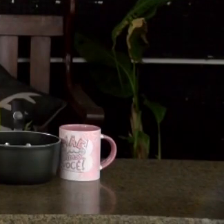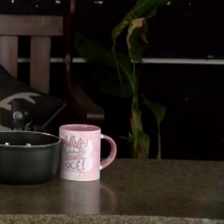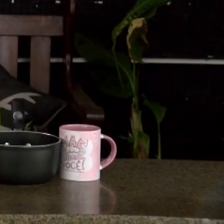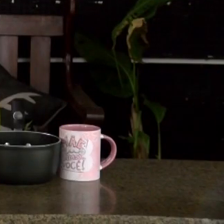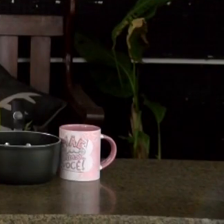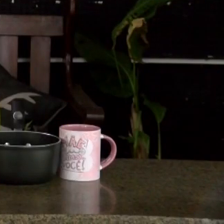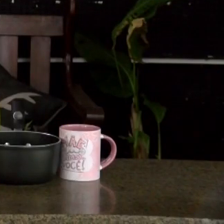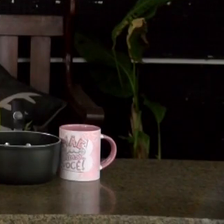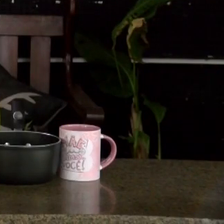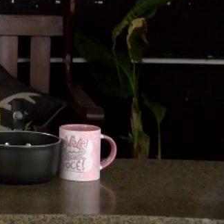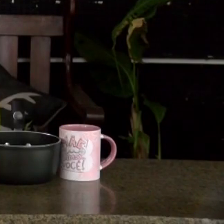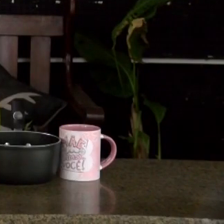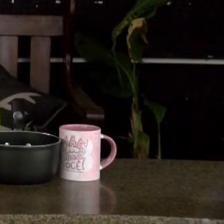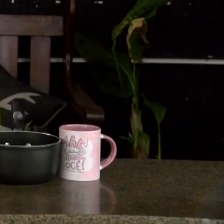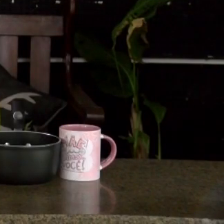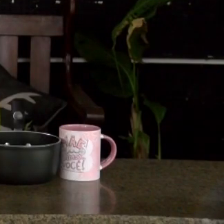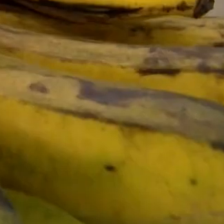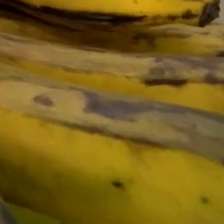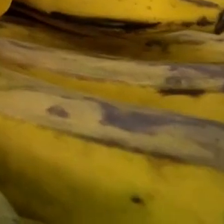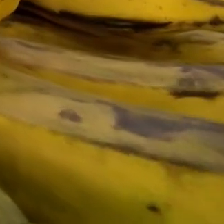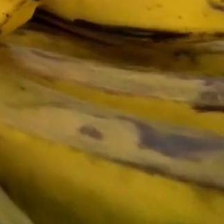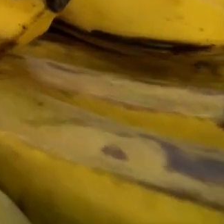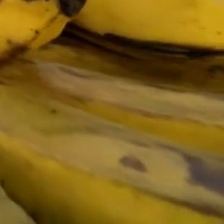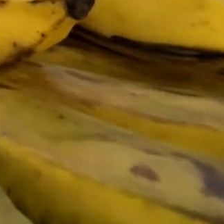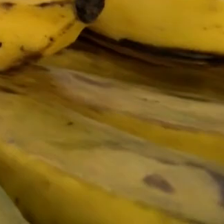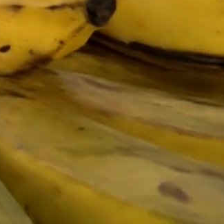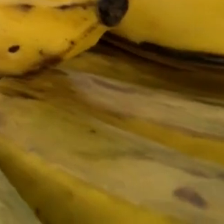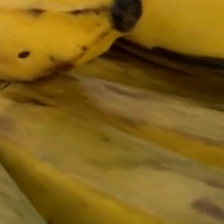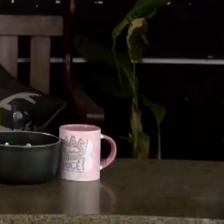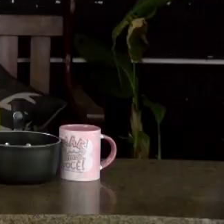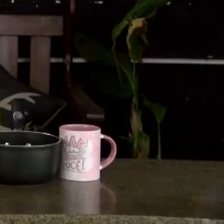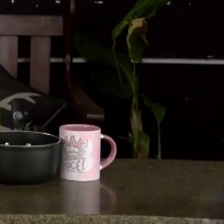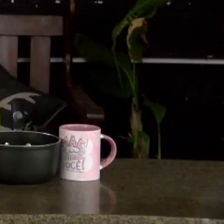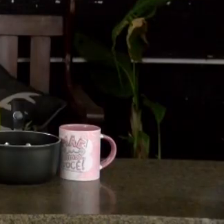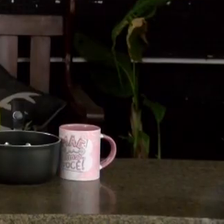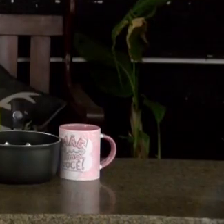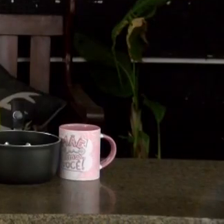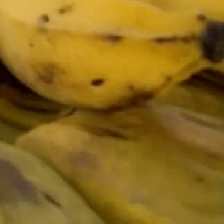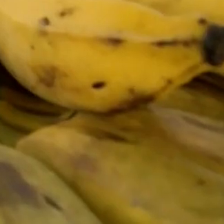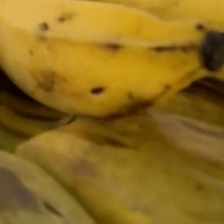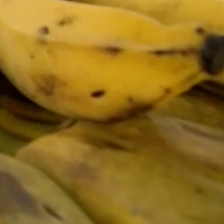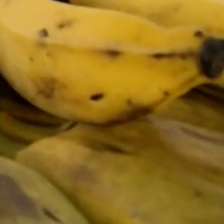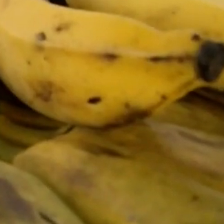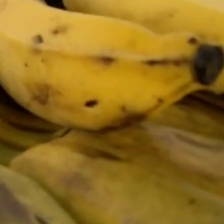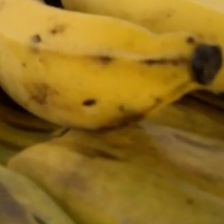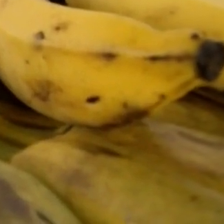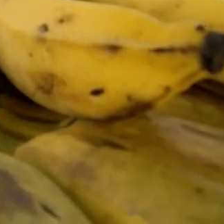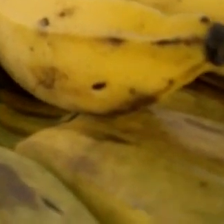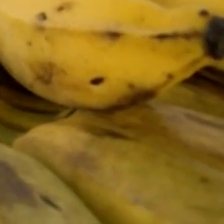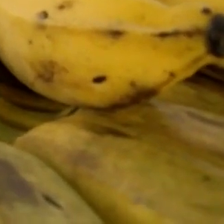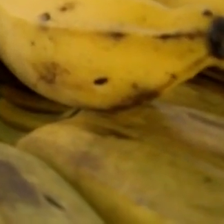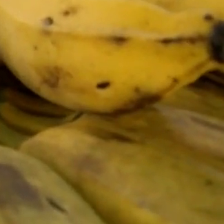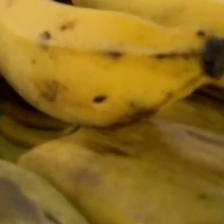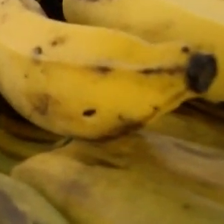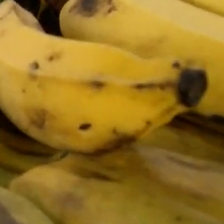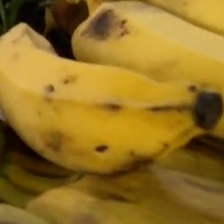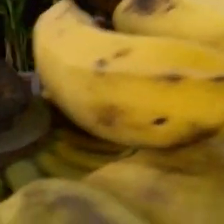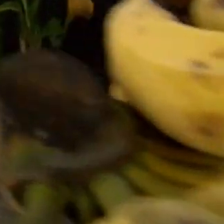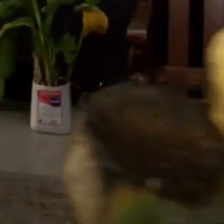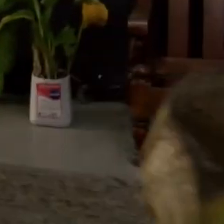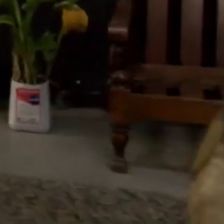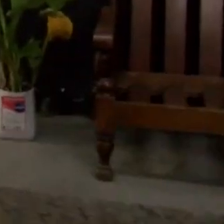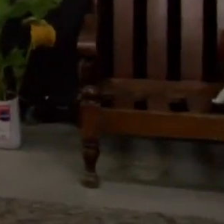Olá, crianças! Olá! Que susto! Ela sempre